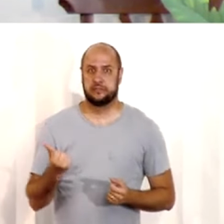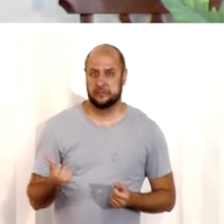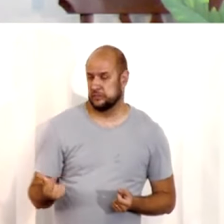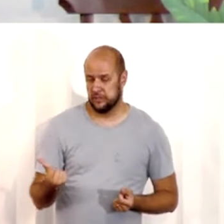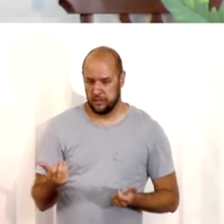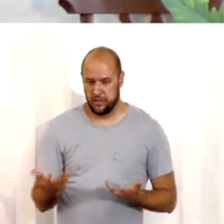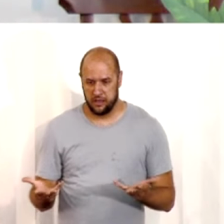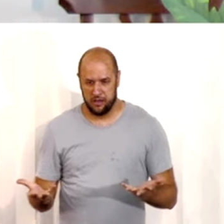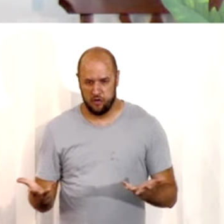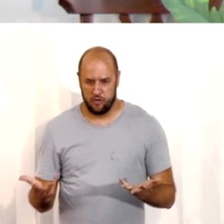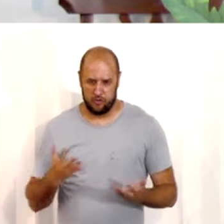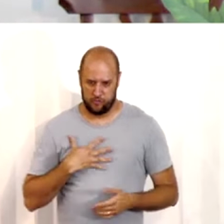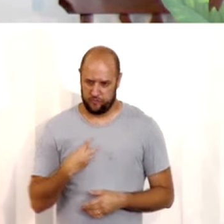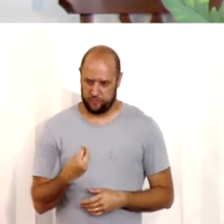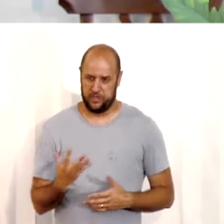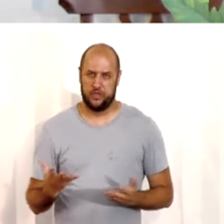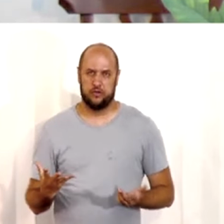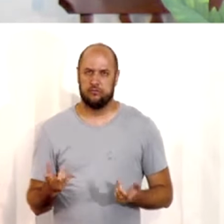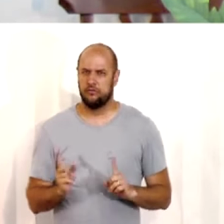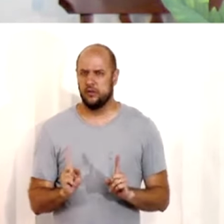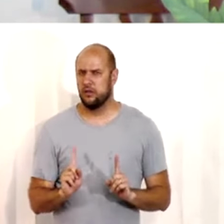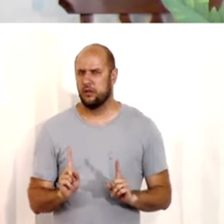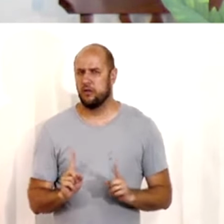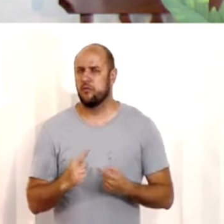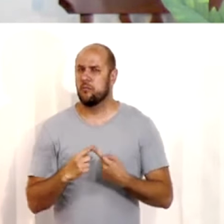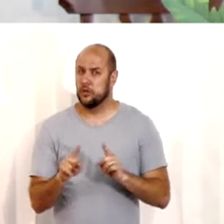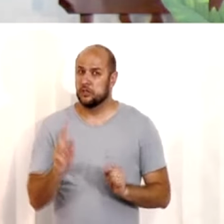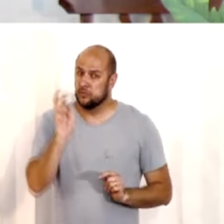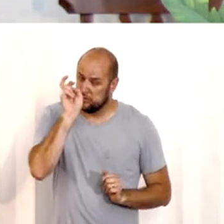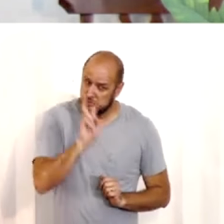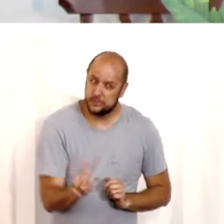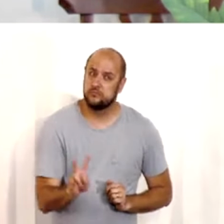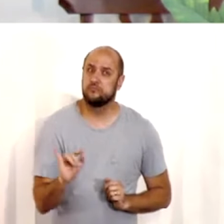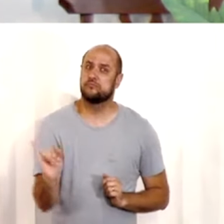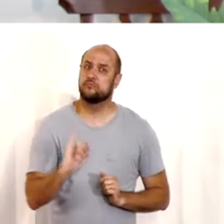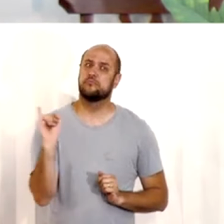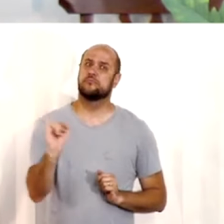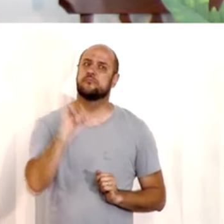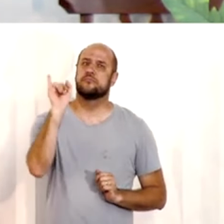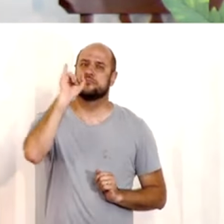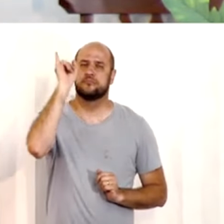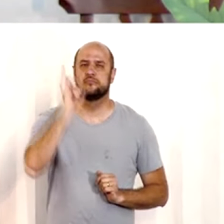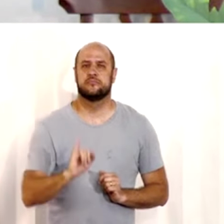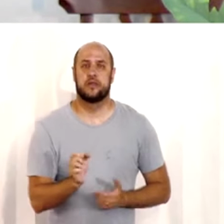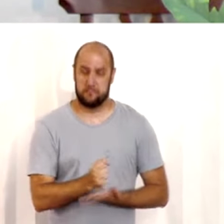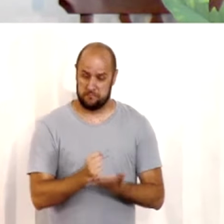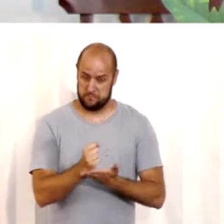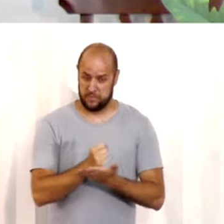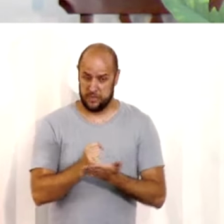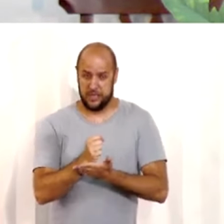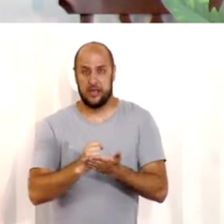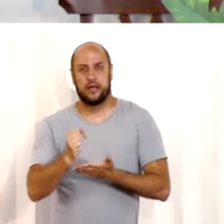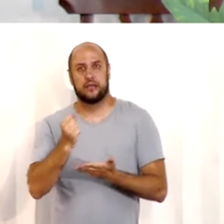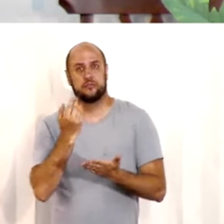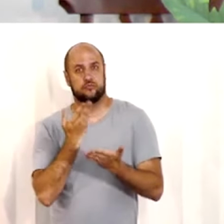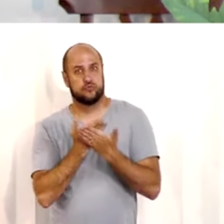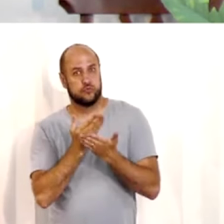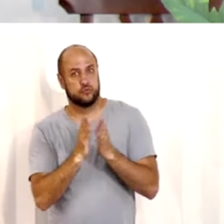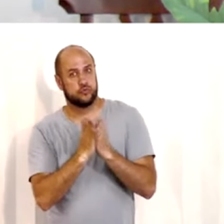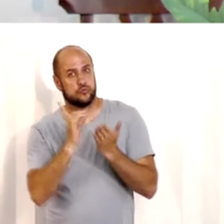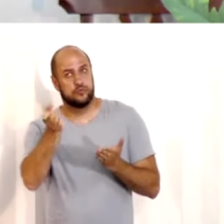alguma maneira o seu filho, o faz. Isso aqui é um aspecto interessante, importante da base teológica, da base teofânica,